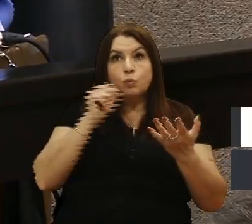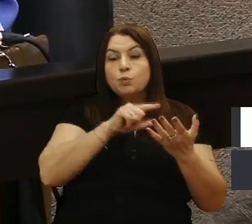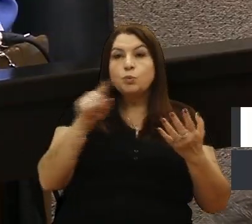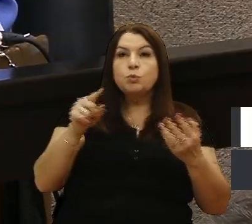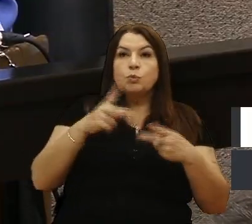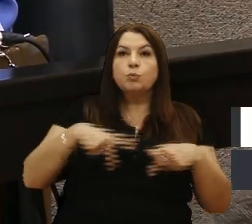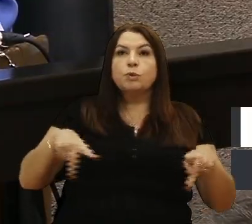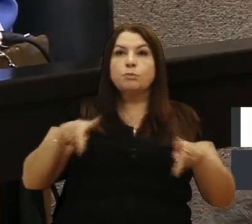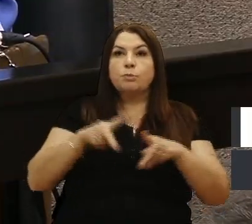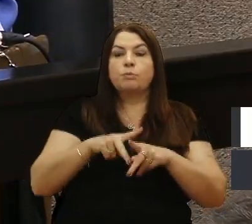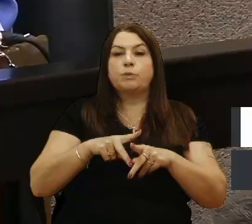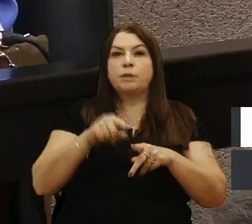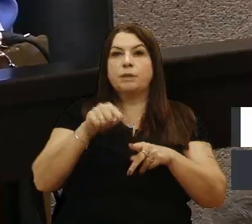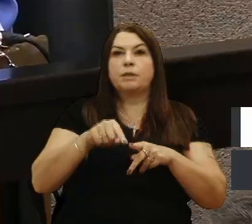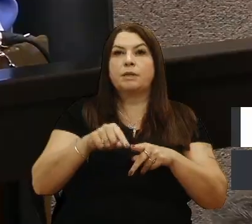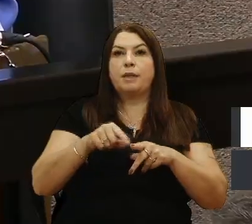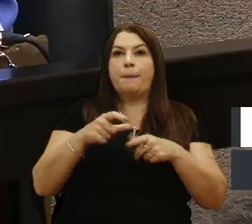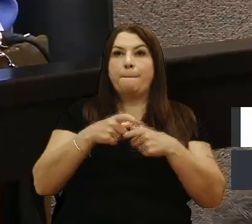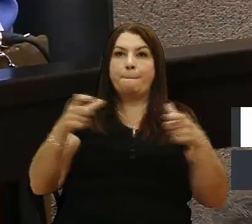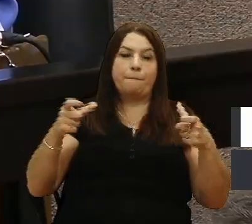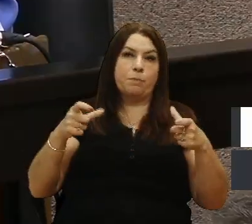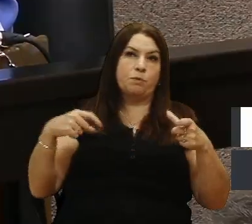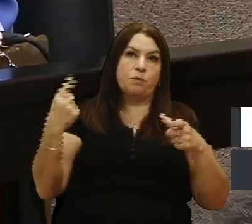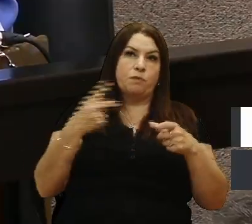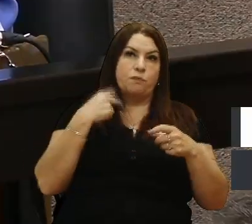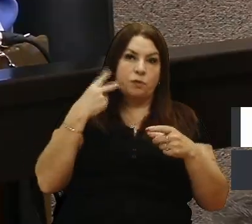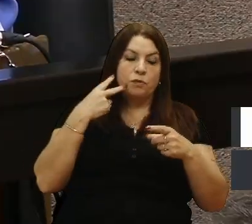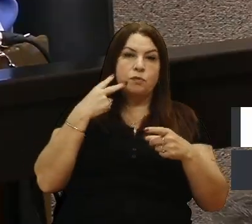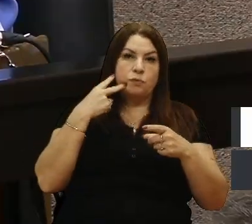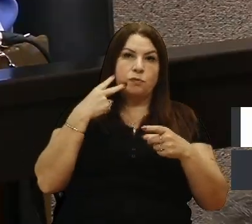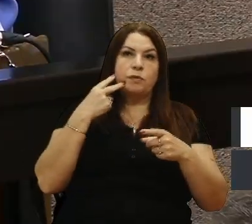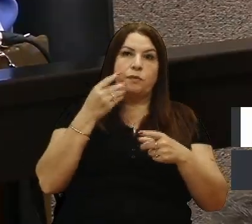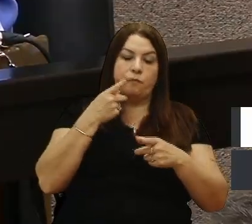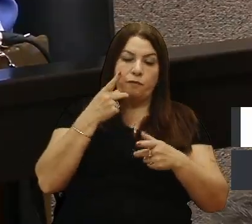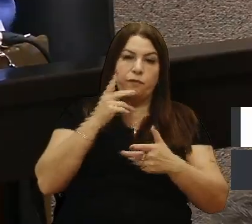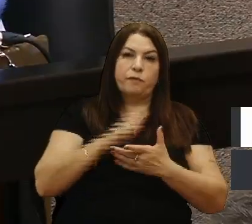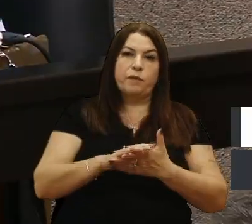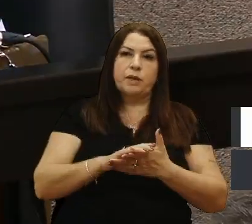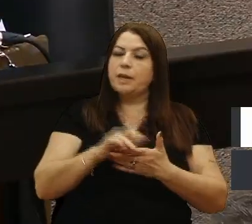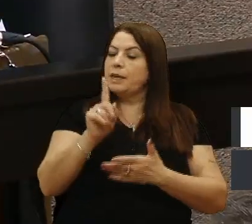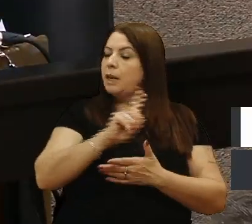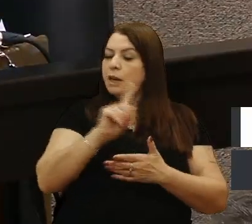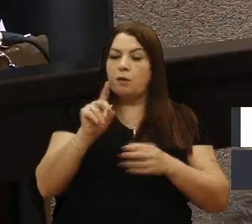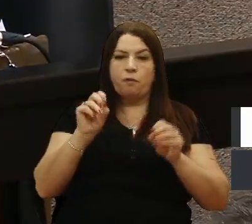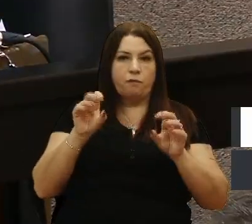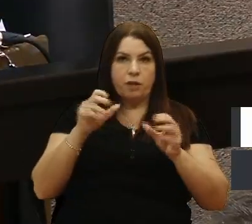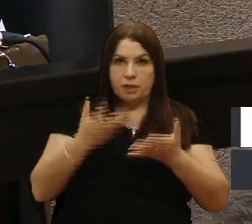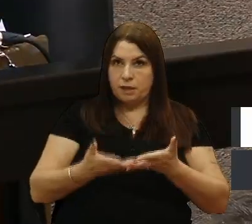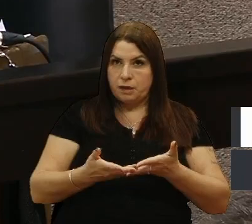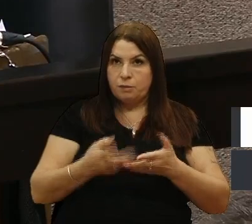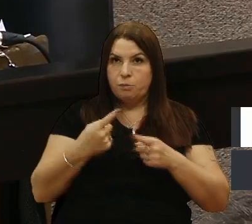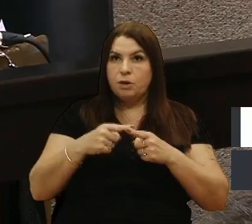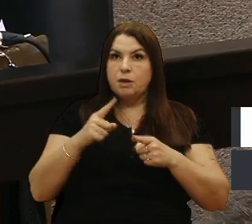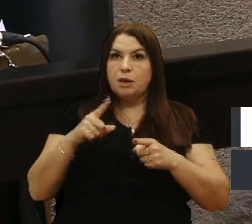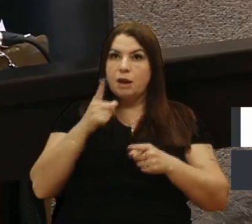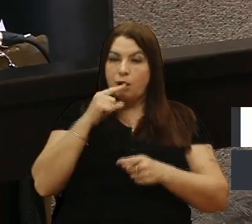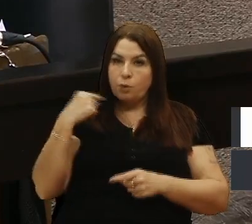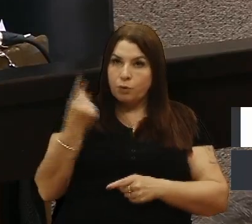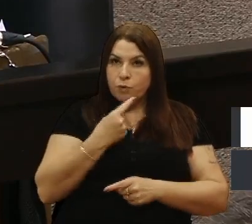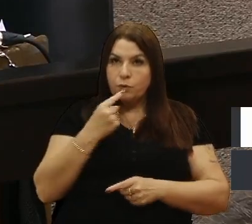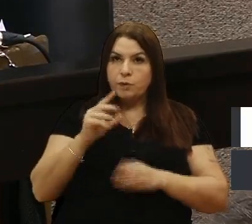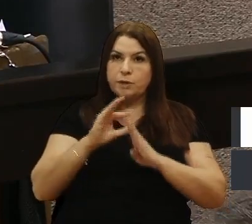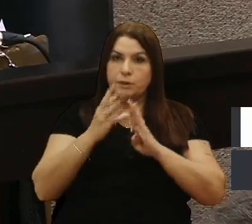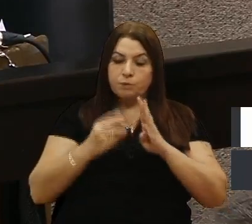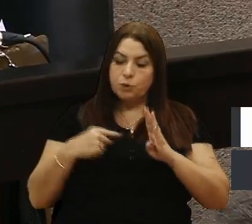sua população, que aqui em sua máxima maioria dos vereadores fala em não privatização, porque a água é nossa, o